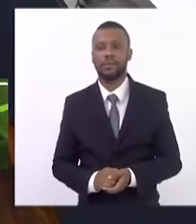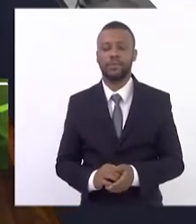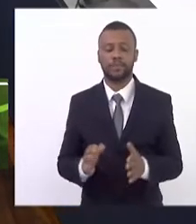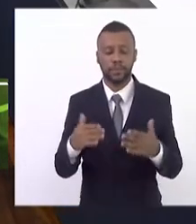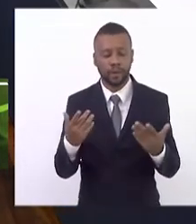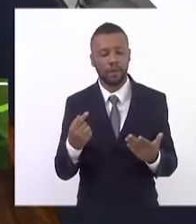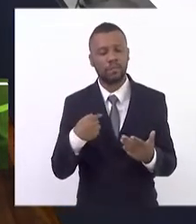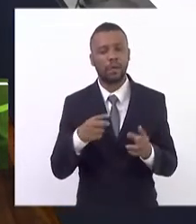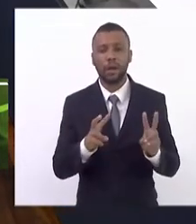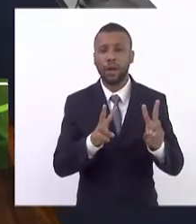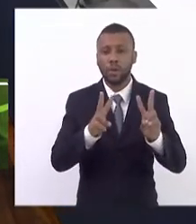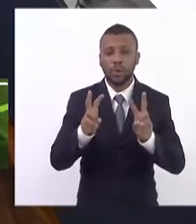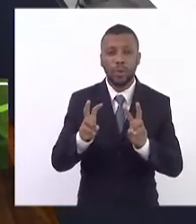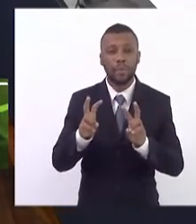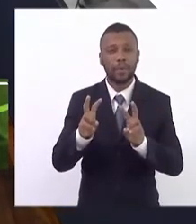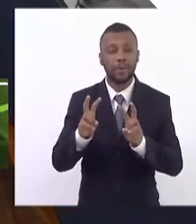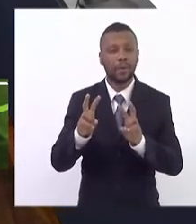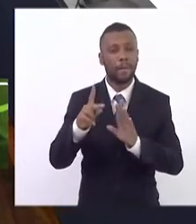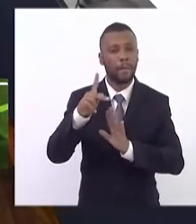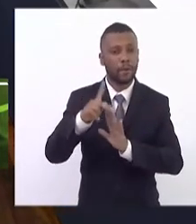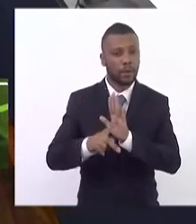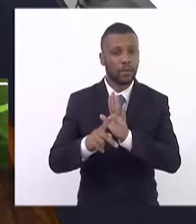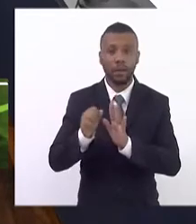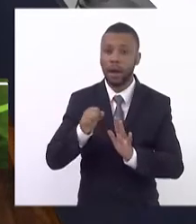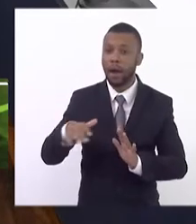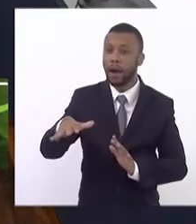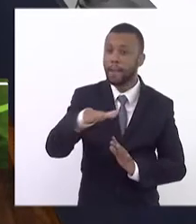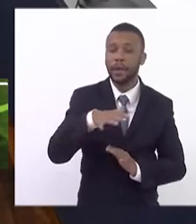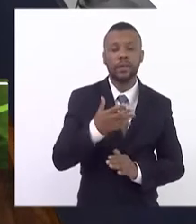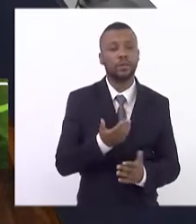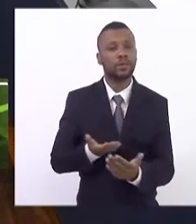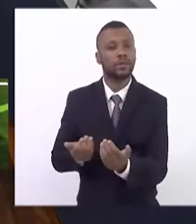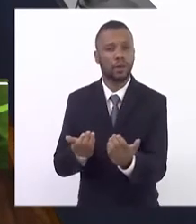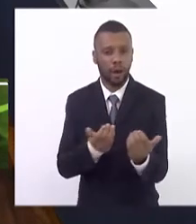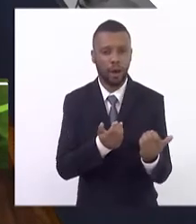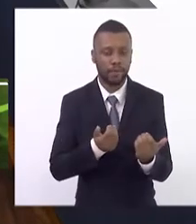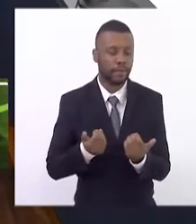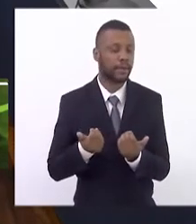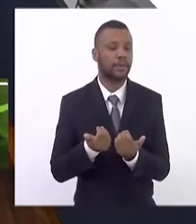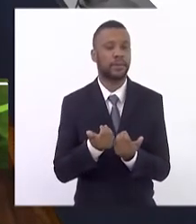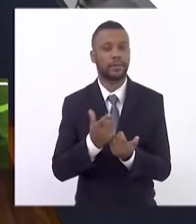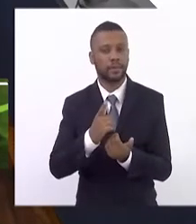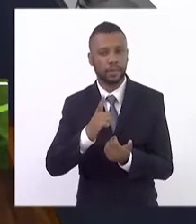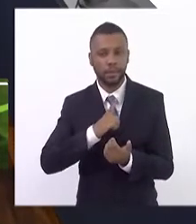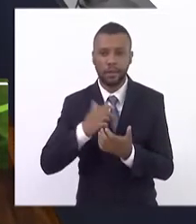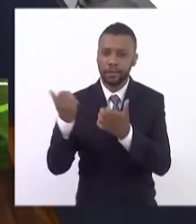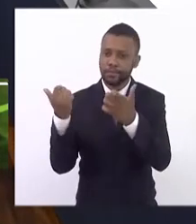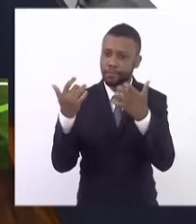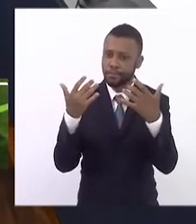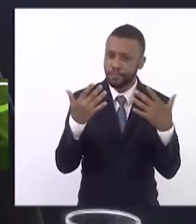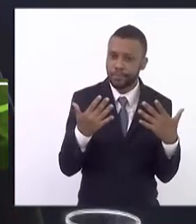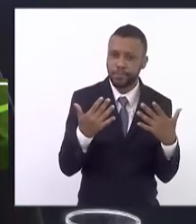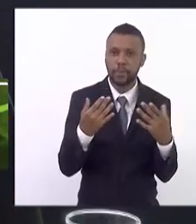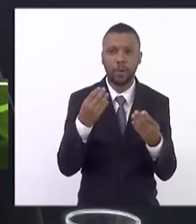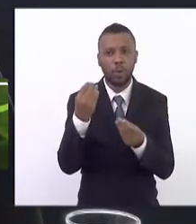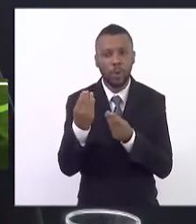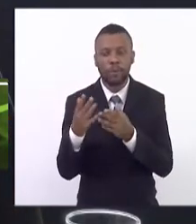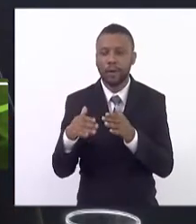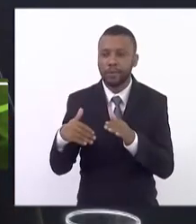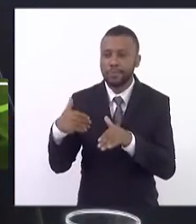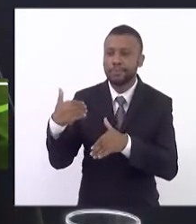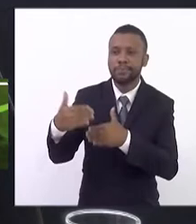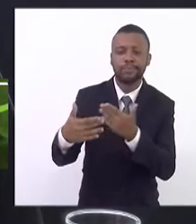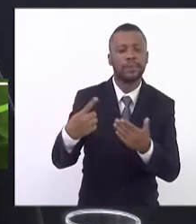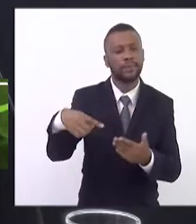Com relação ao projeto Ambiente Jovem, que vai ser o projeto que nós vamos falar um pouco, como é que está o andamento dele, se os senhores